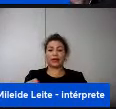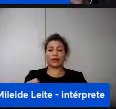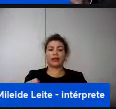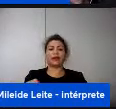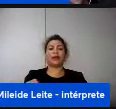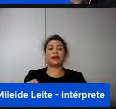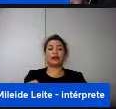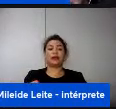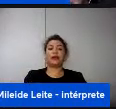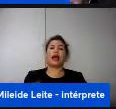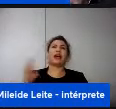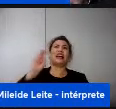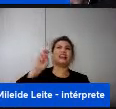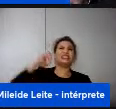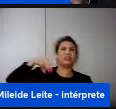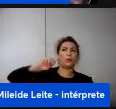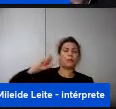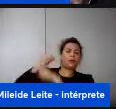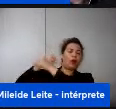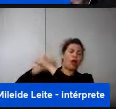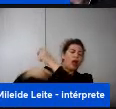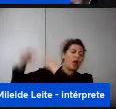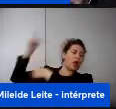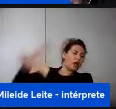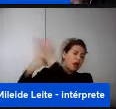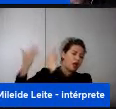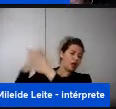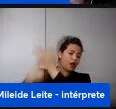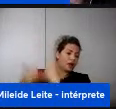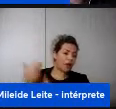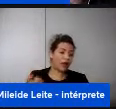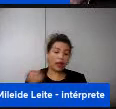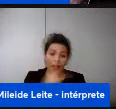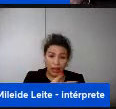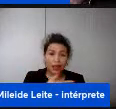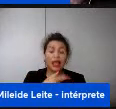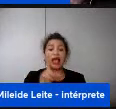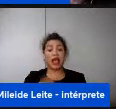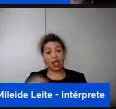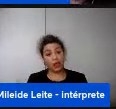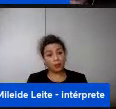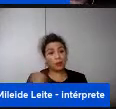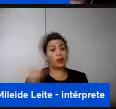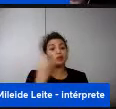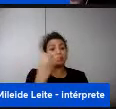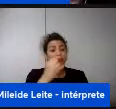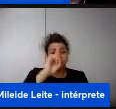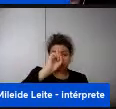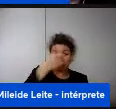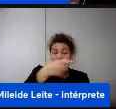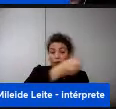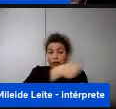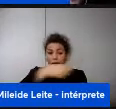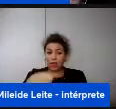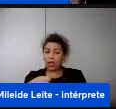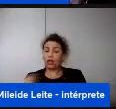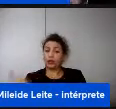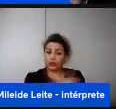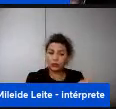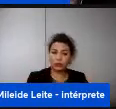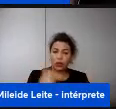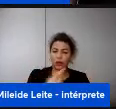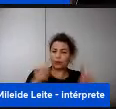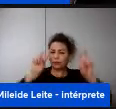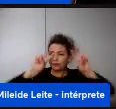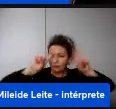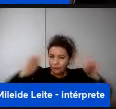há 5 mil anos atrás. É engraçado que é importante, né, nessa invenção da escrita, a gente, aqui só um